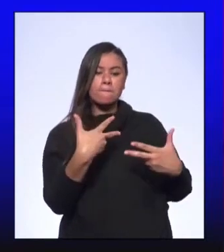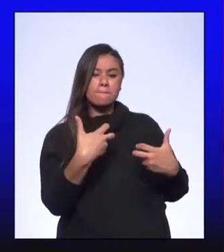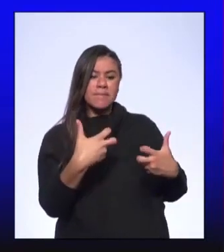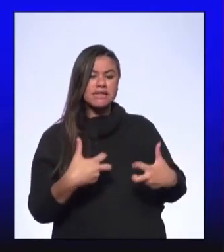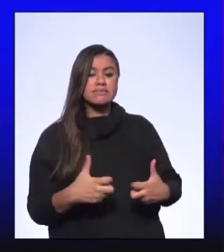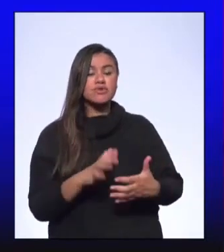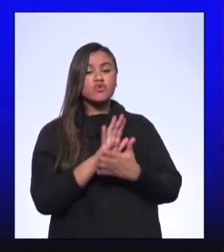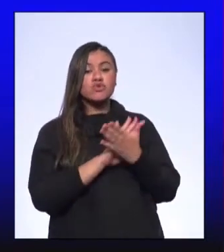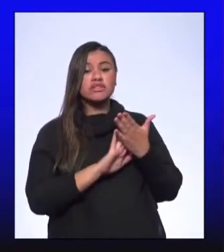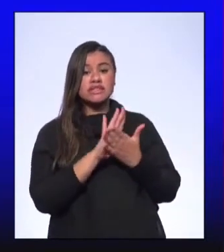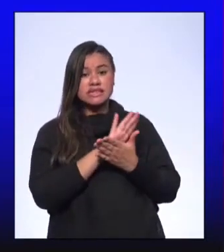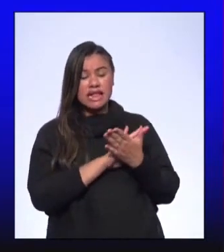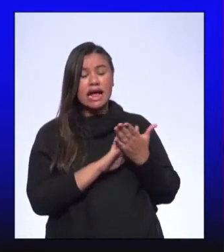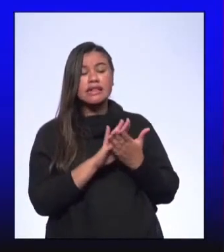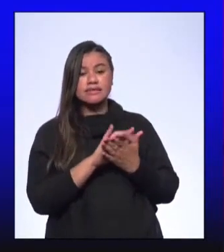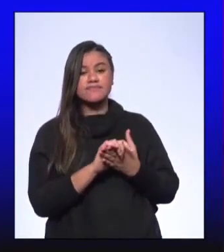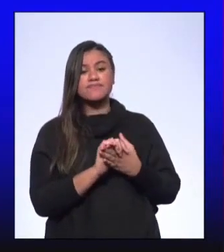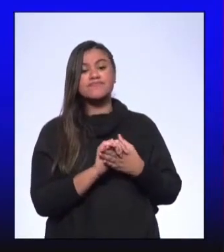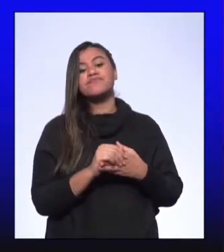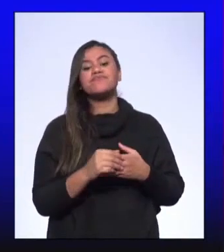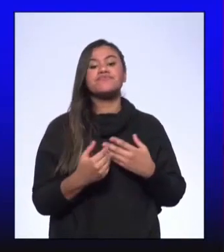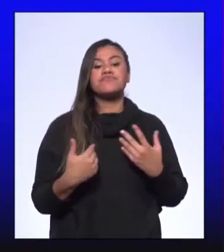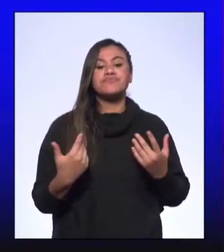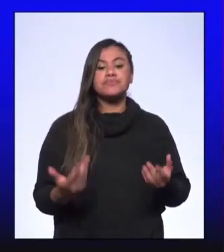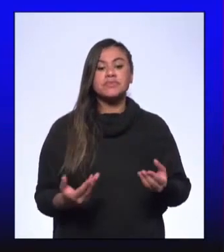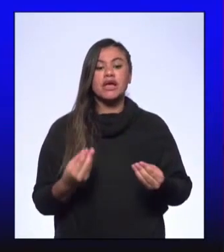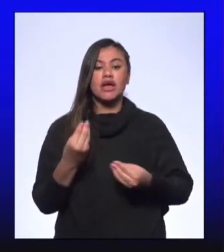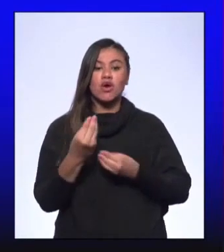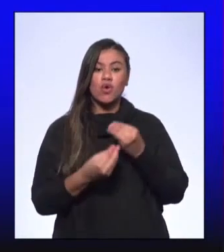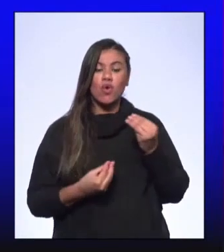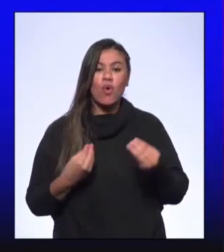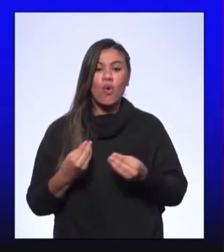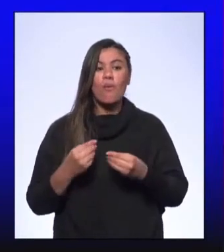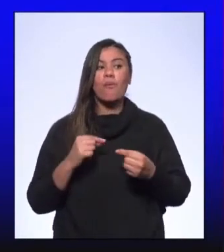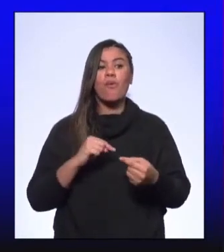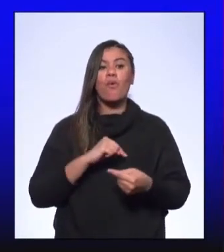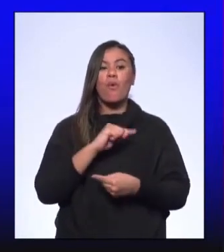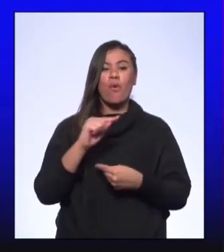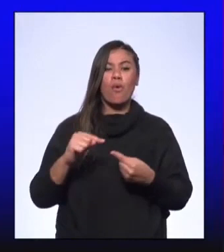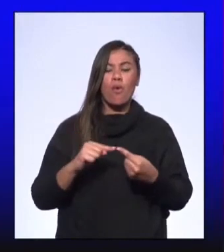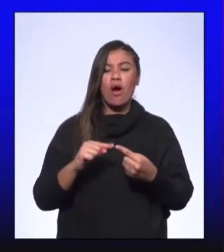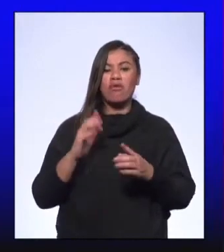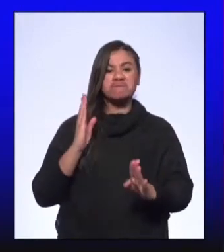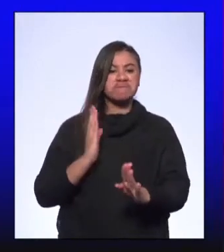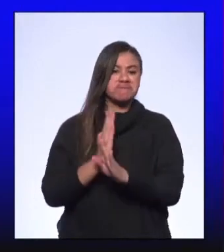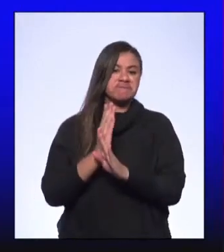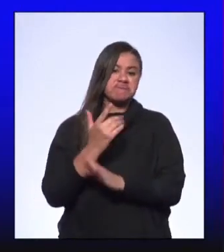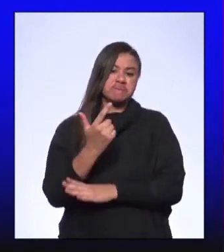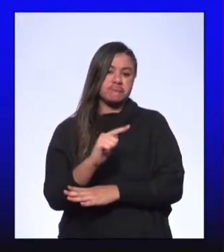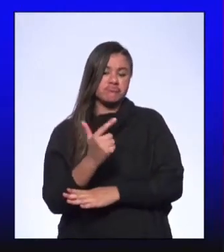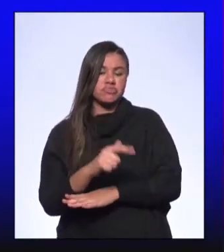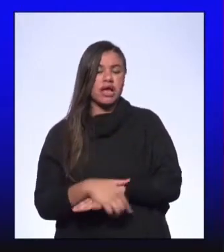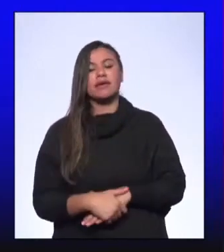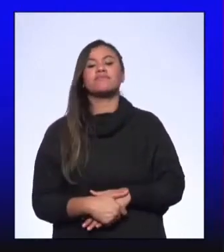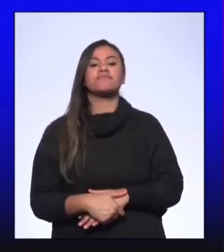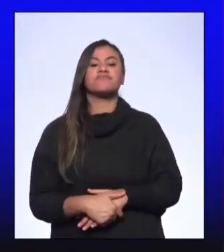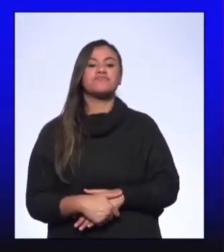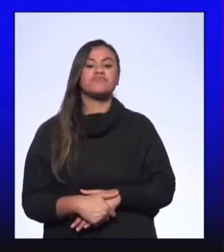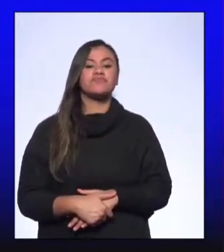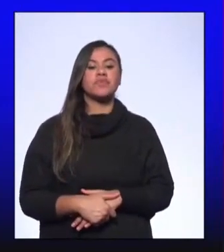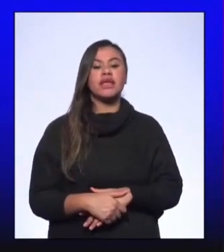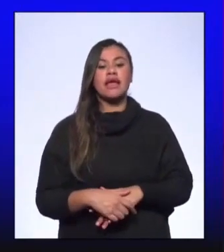tinham tido quadros leves e que não tinham sido alvo de identificação diagnóstica. E